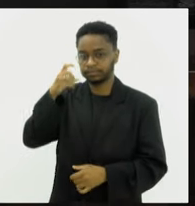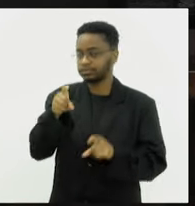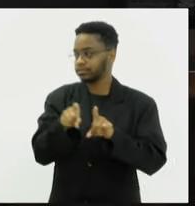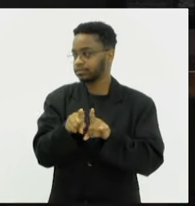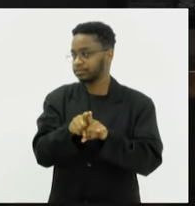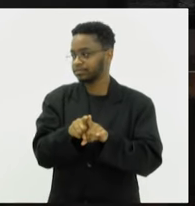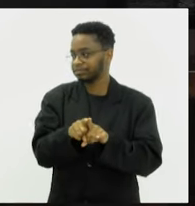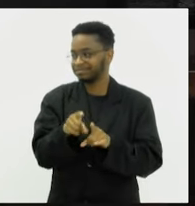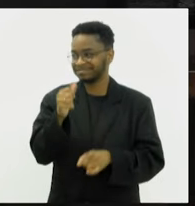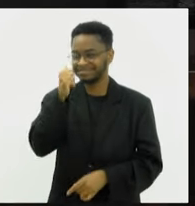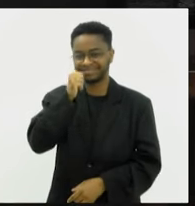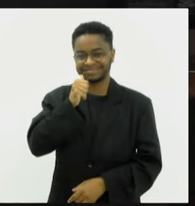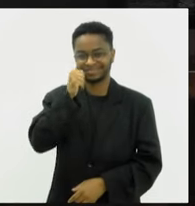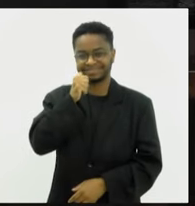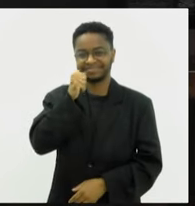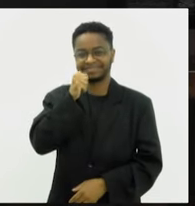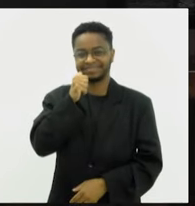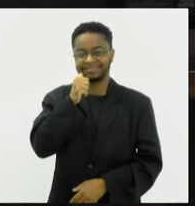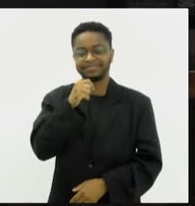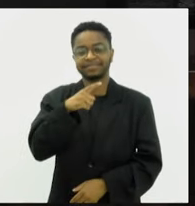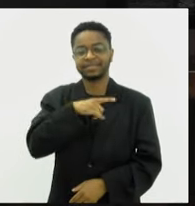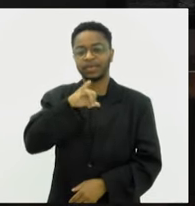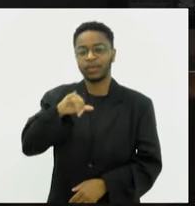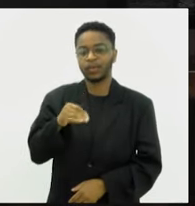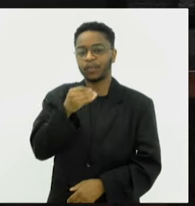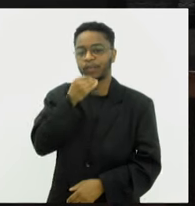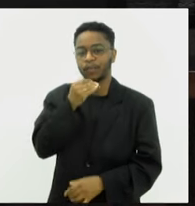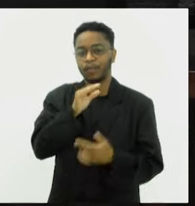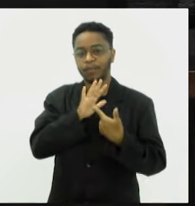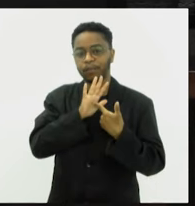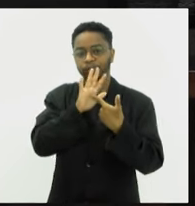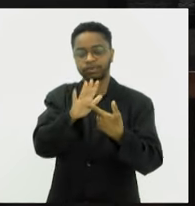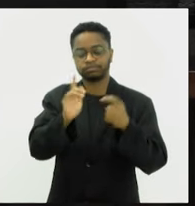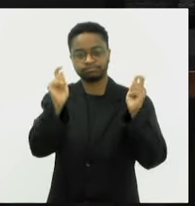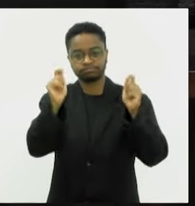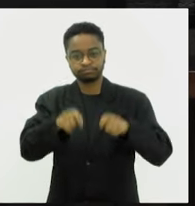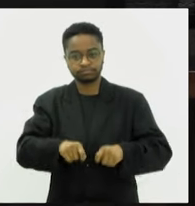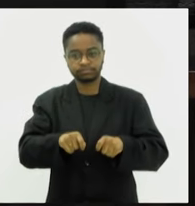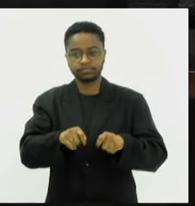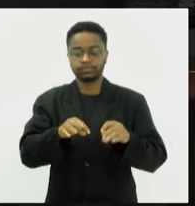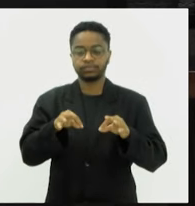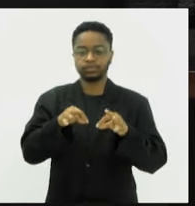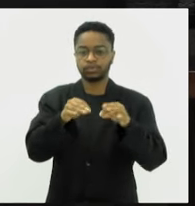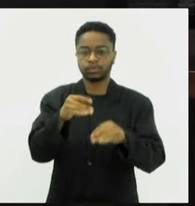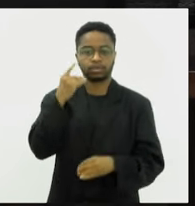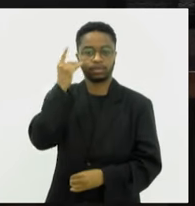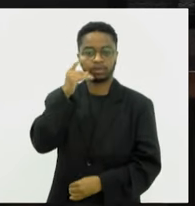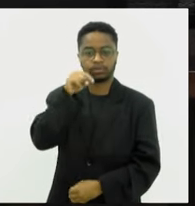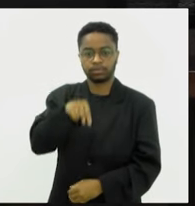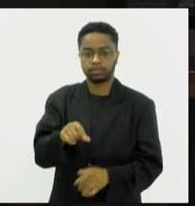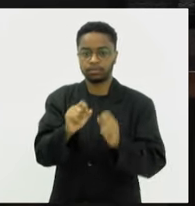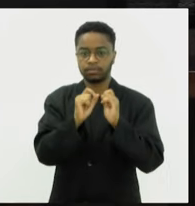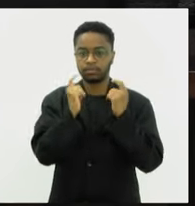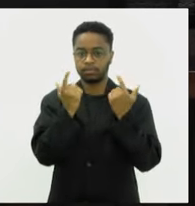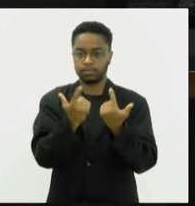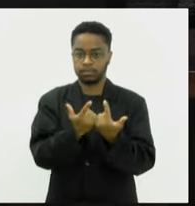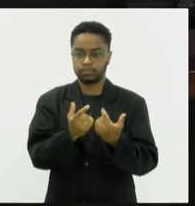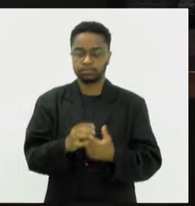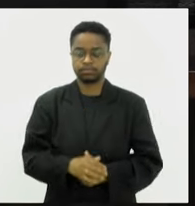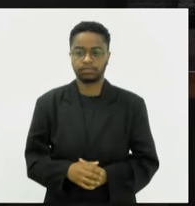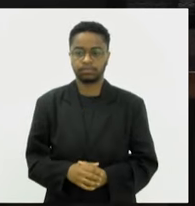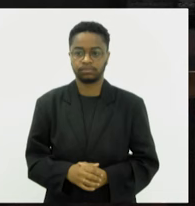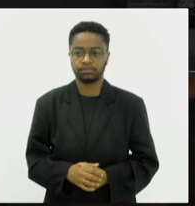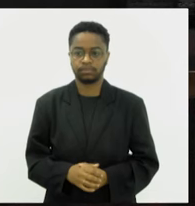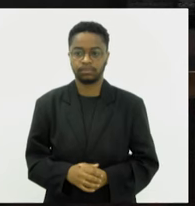terem a oportunidade de mostrar sua competência, todas as deputadas aqui desta casa,